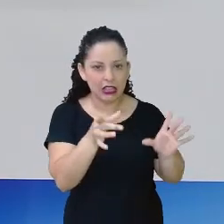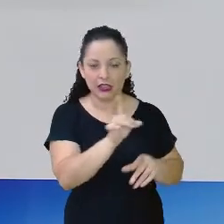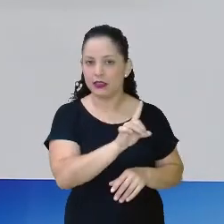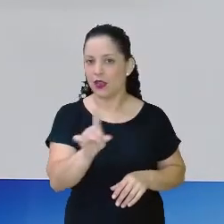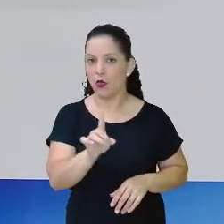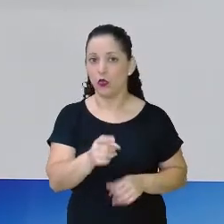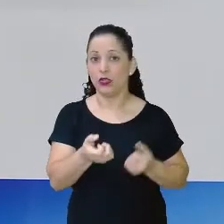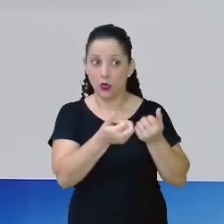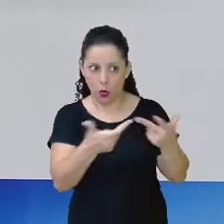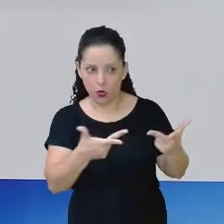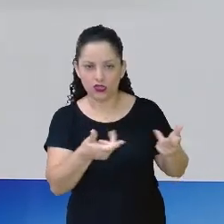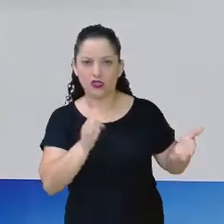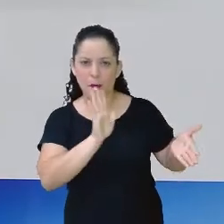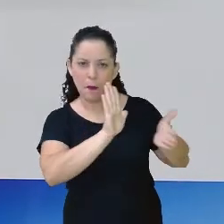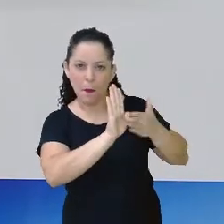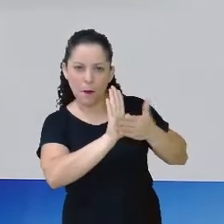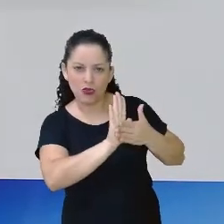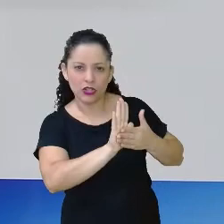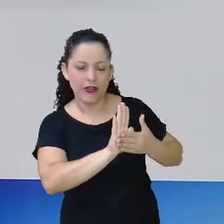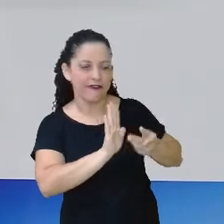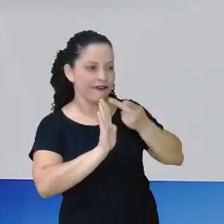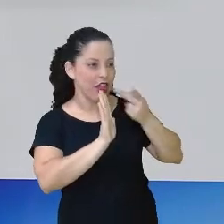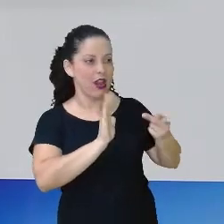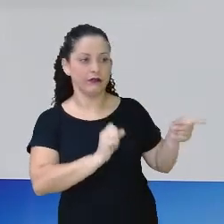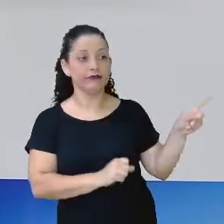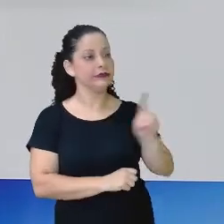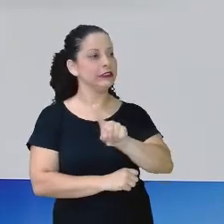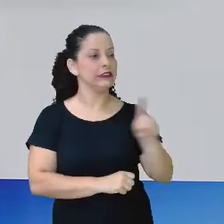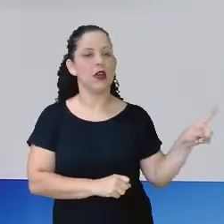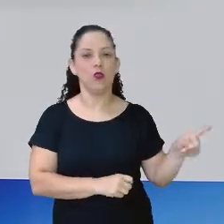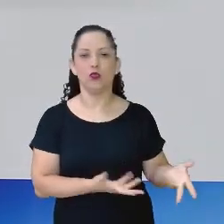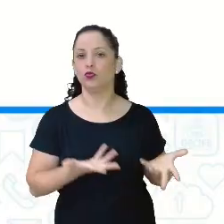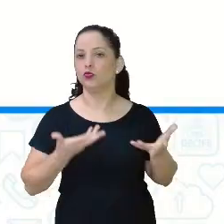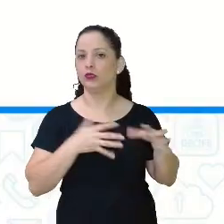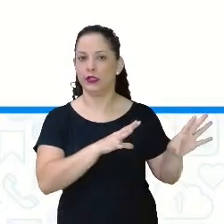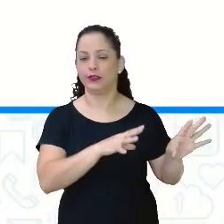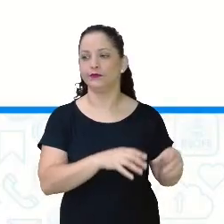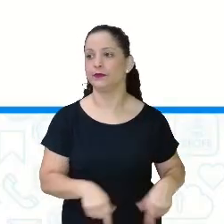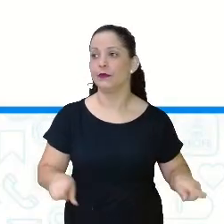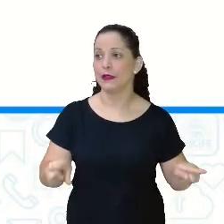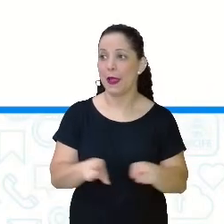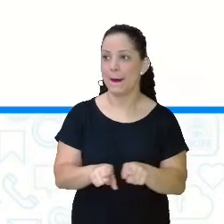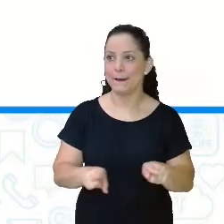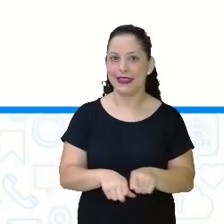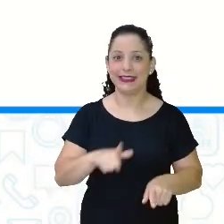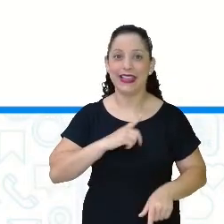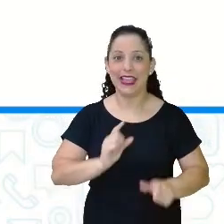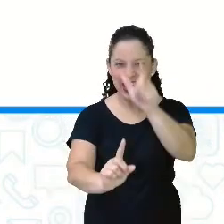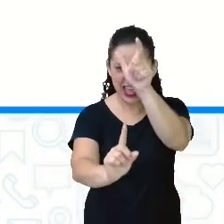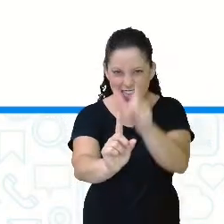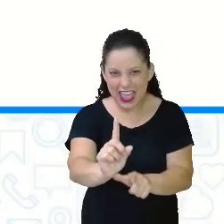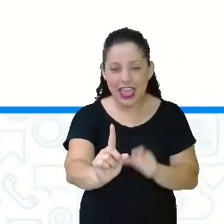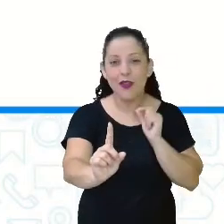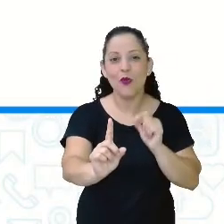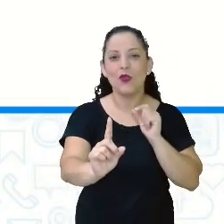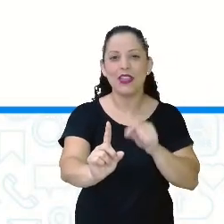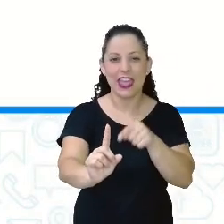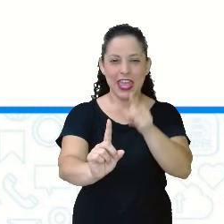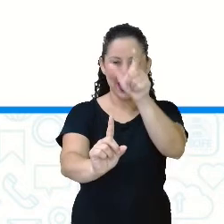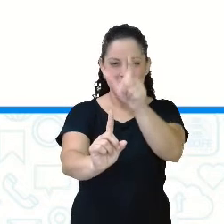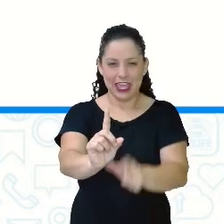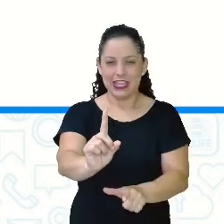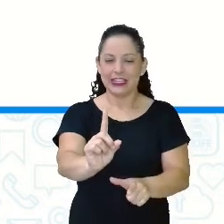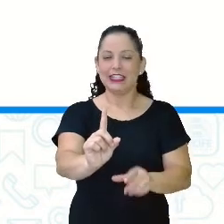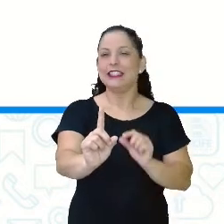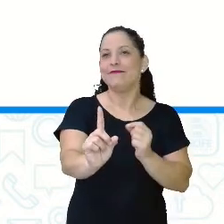que a gente, ó, diz que não. E nós temos o herói, quem geralmente é o príncipe. Esse príncipe está